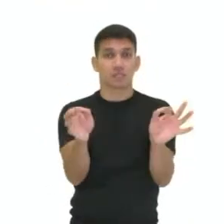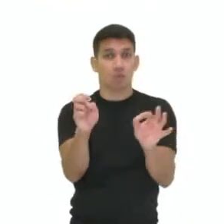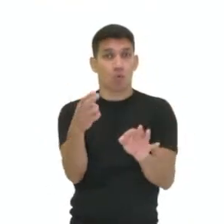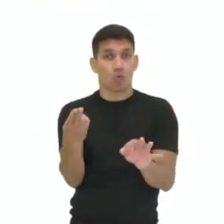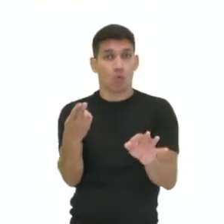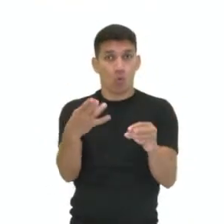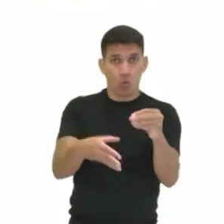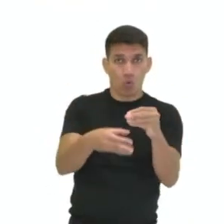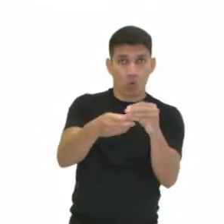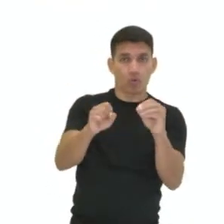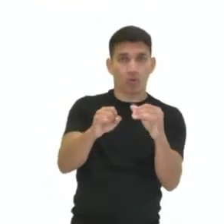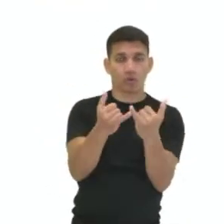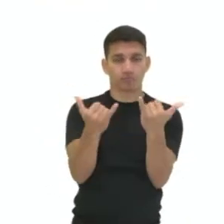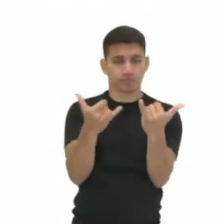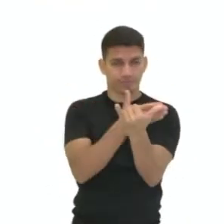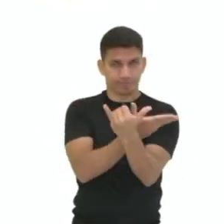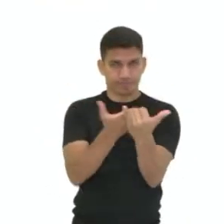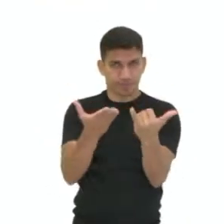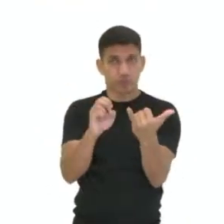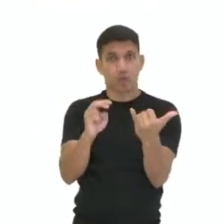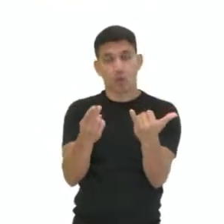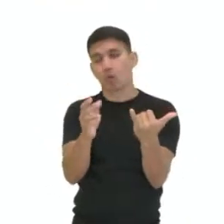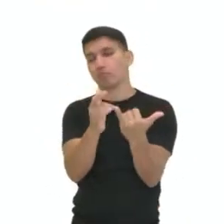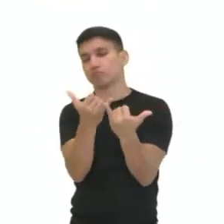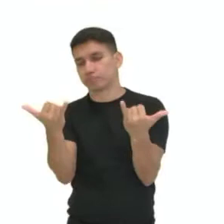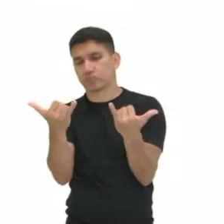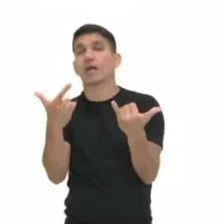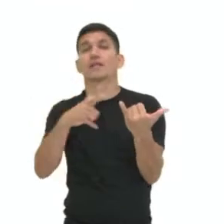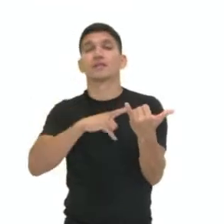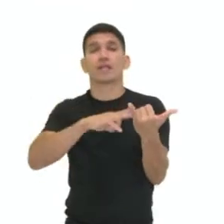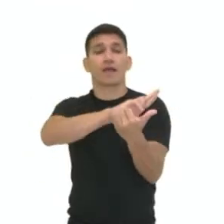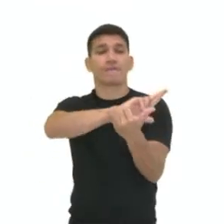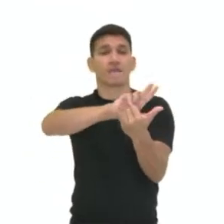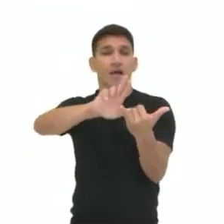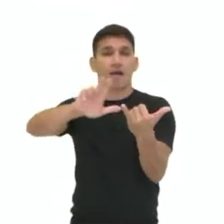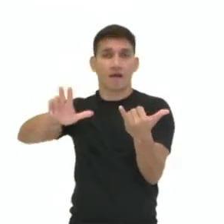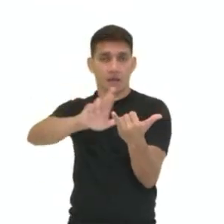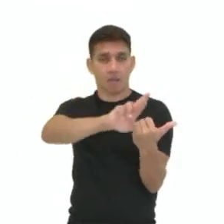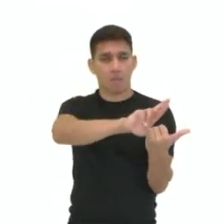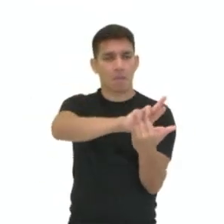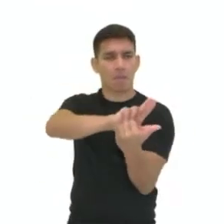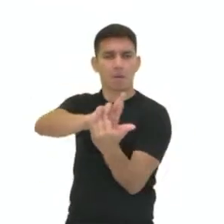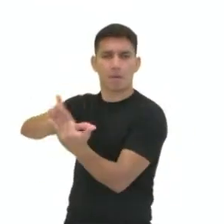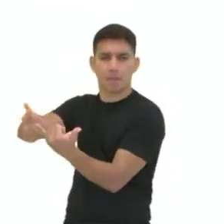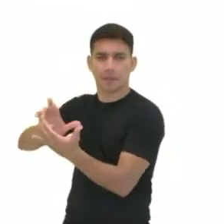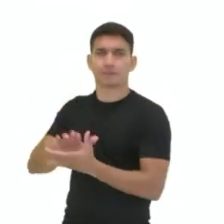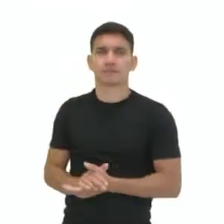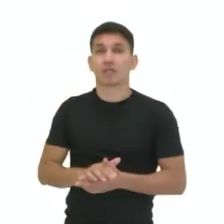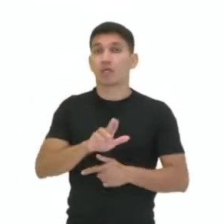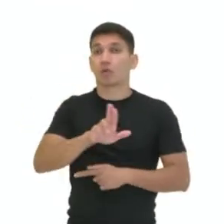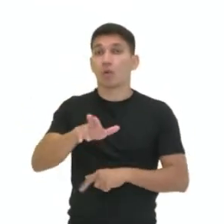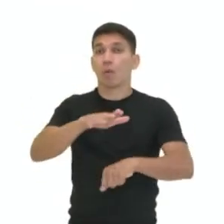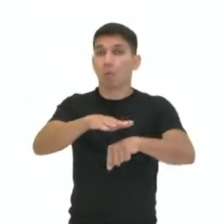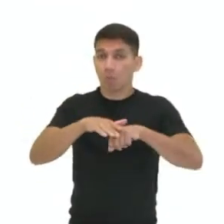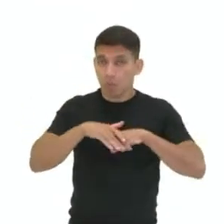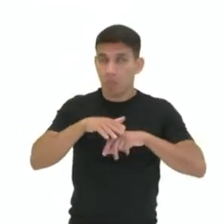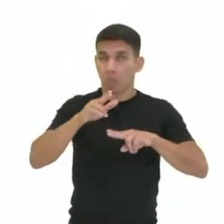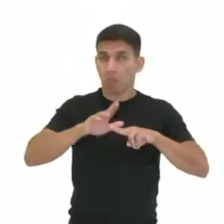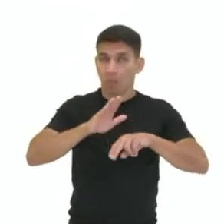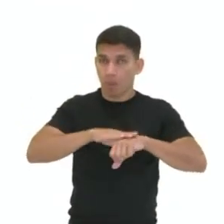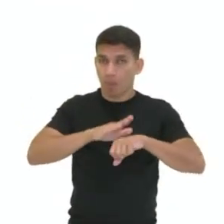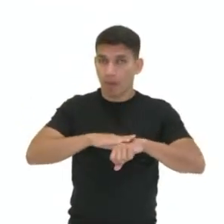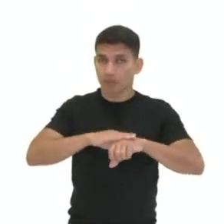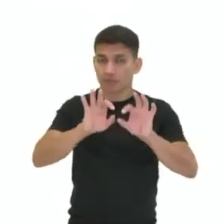e ele é constituído de orações. Quando eu tenho um período simples, eu tenho uma